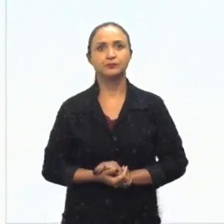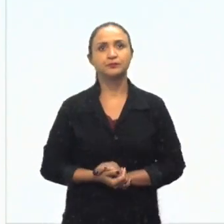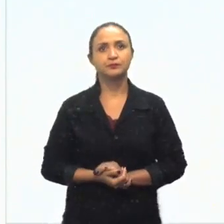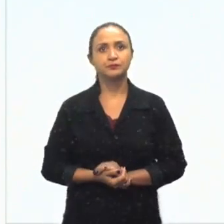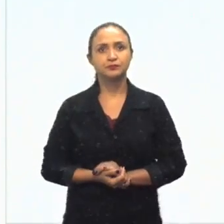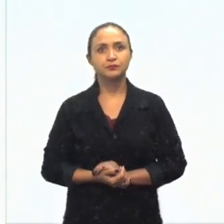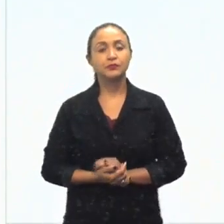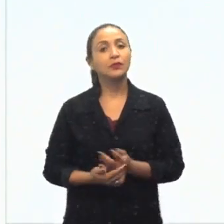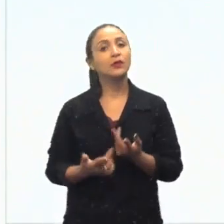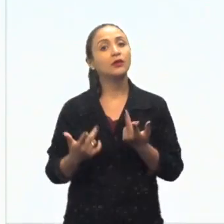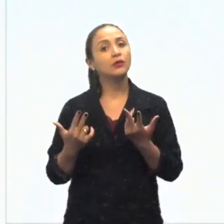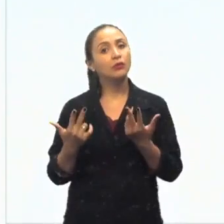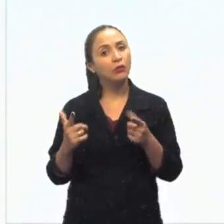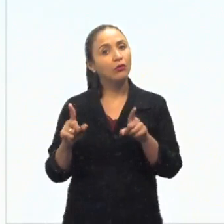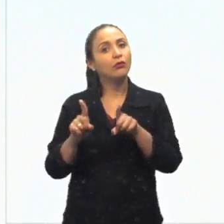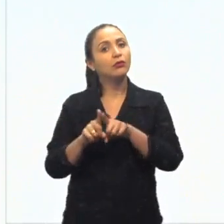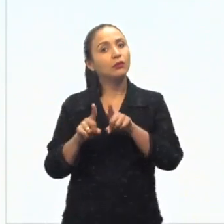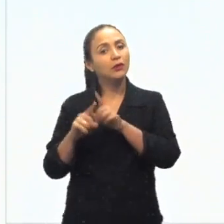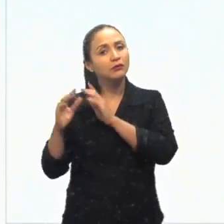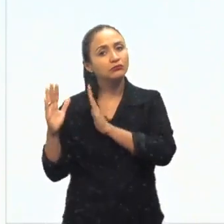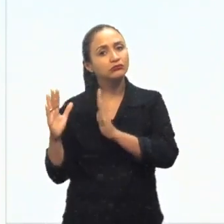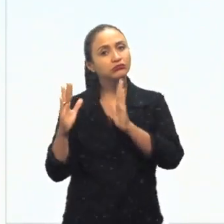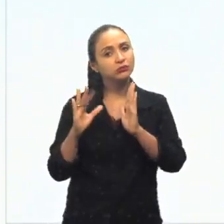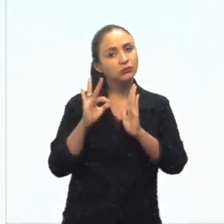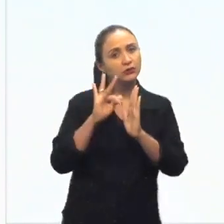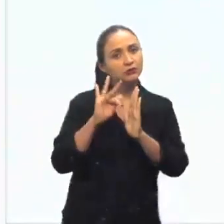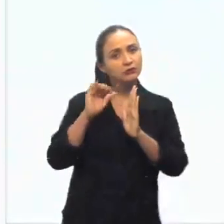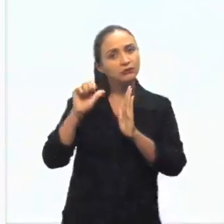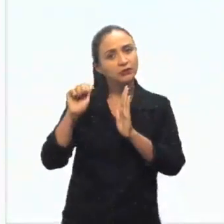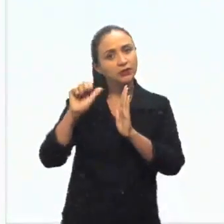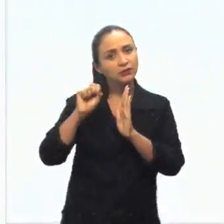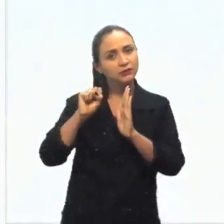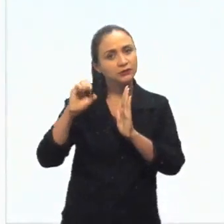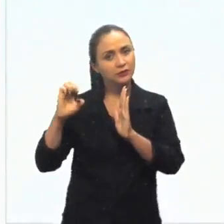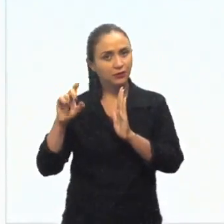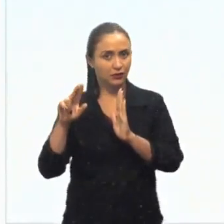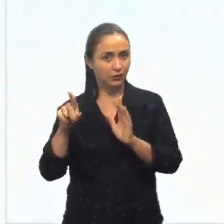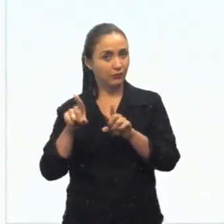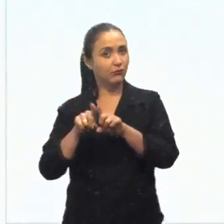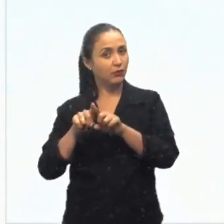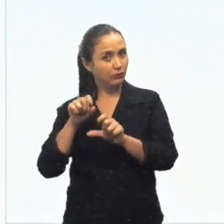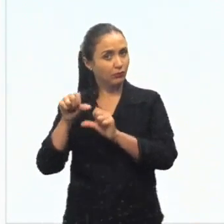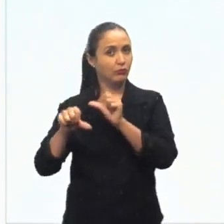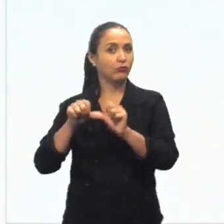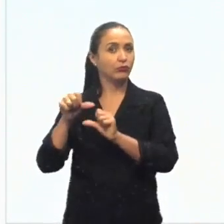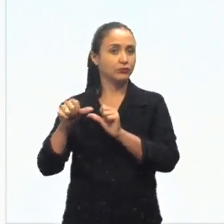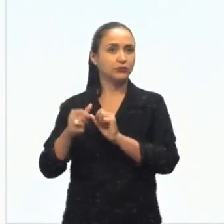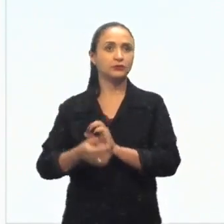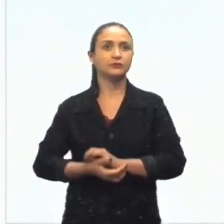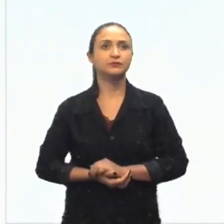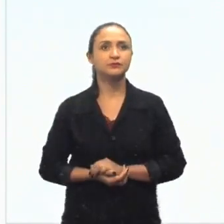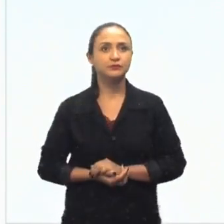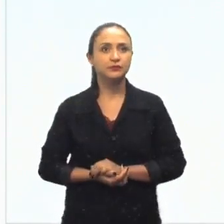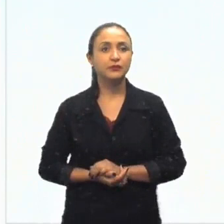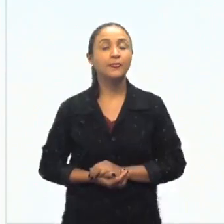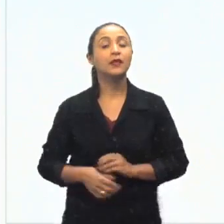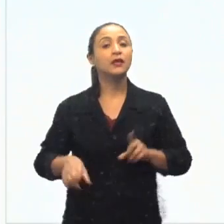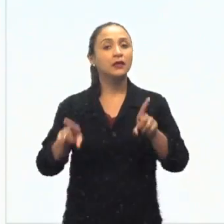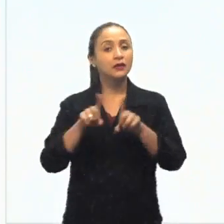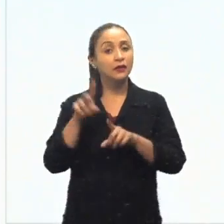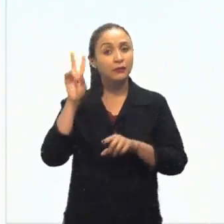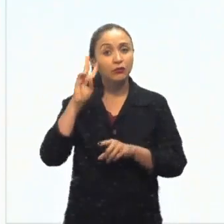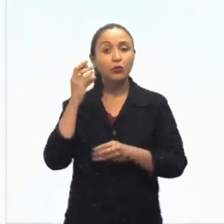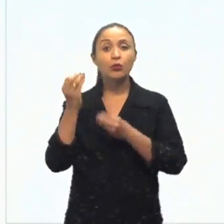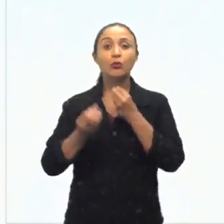E a mesma coisa com a fase. A fase também muda abruptamente. E você viu como que o dado